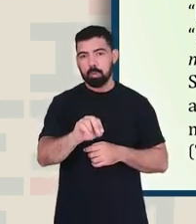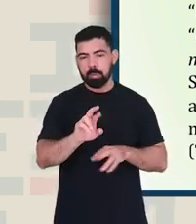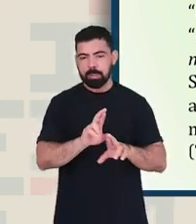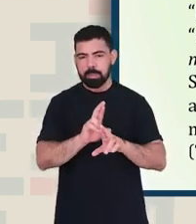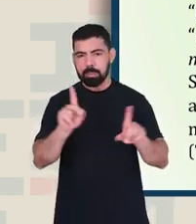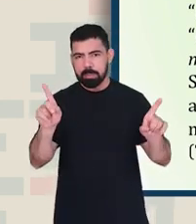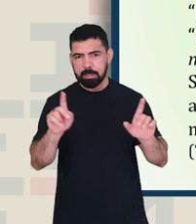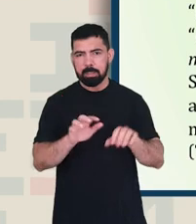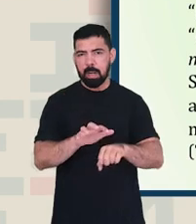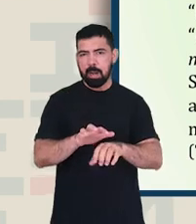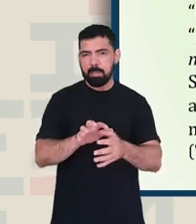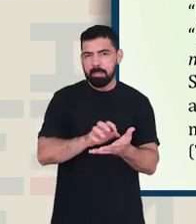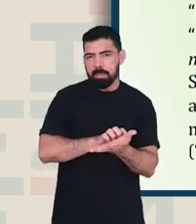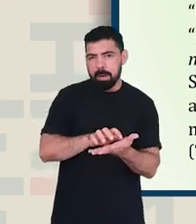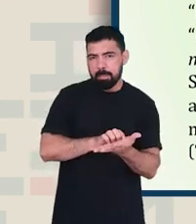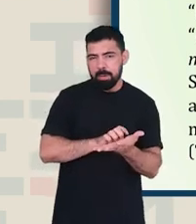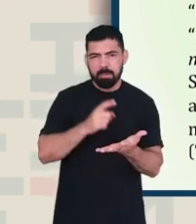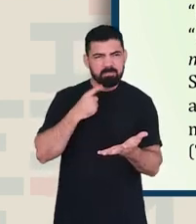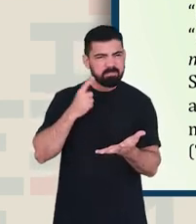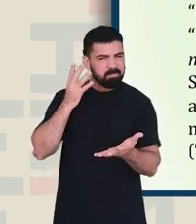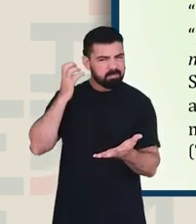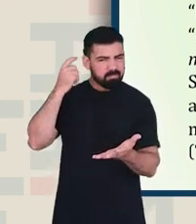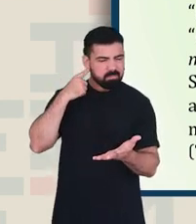mais ásperos para o ouvido.